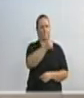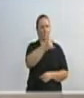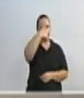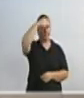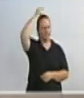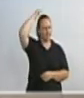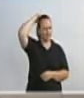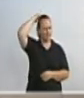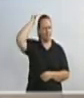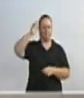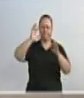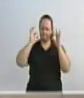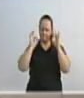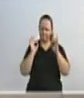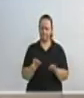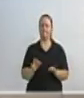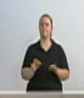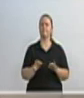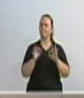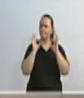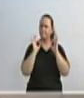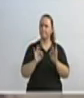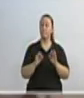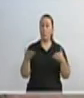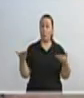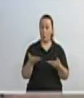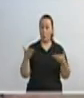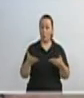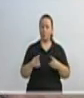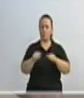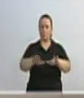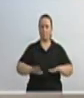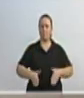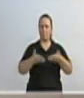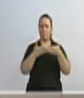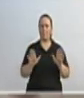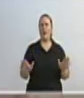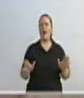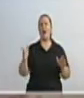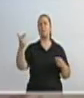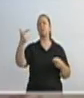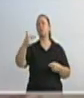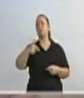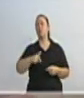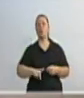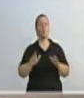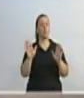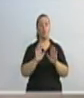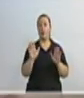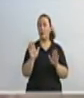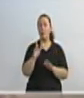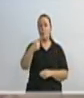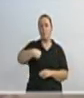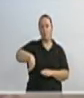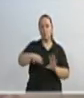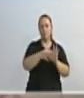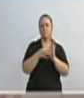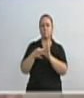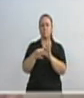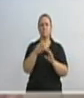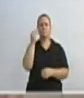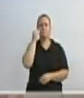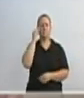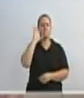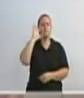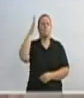com certeza nós não vamos deixar com que essa seja mais uma audiência. Afinal de contas, estamos todos aqui, é para tentar achar uma solução